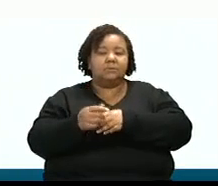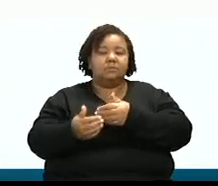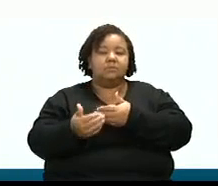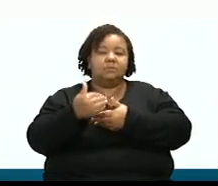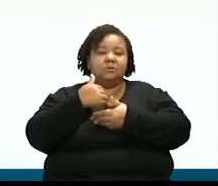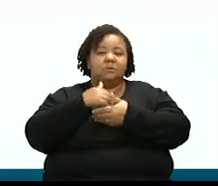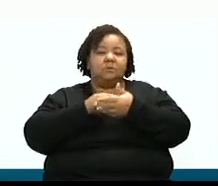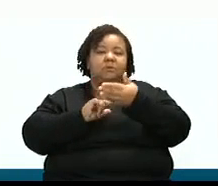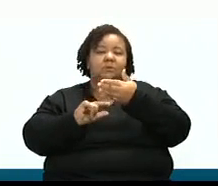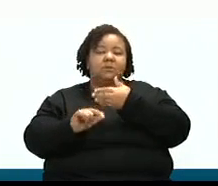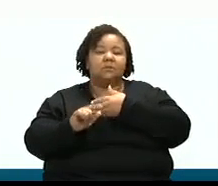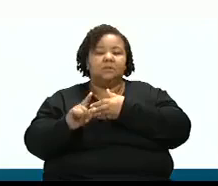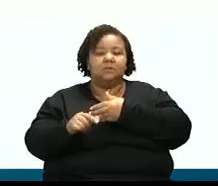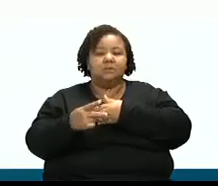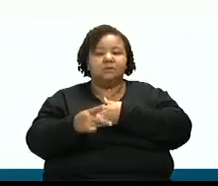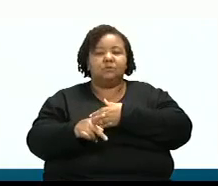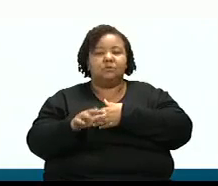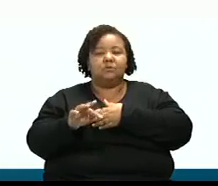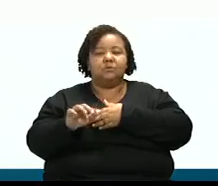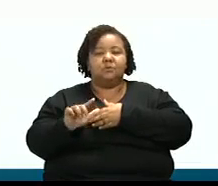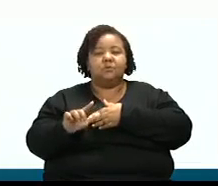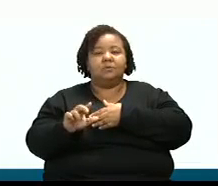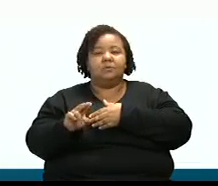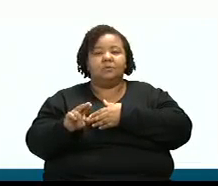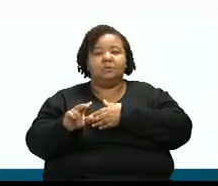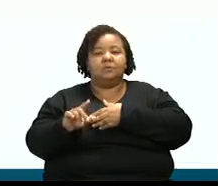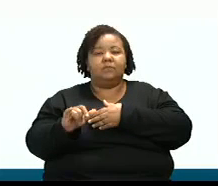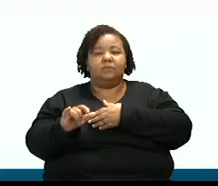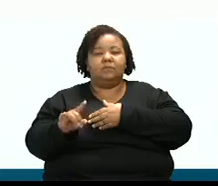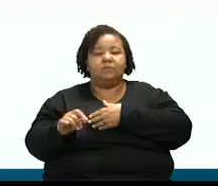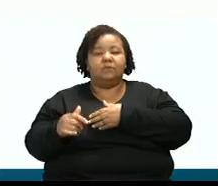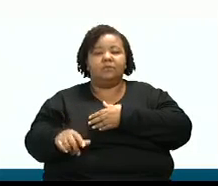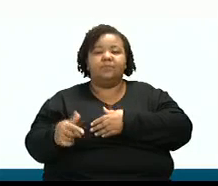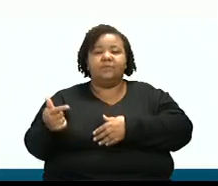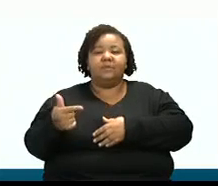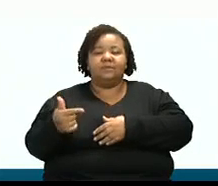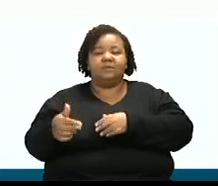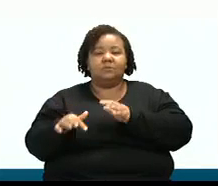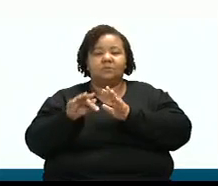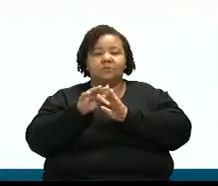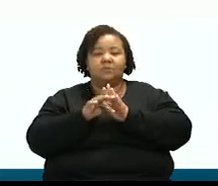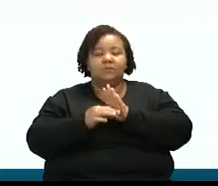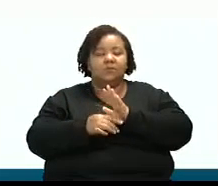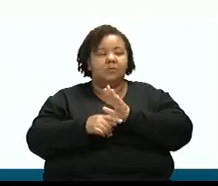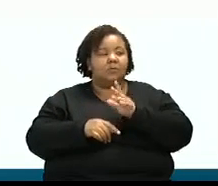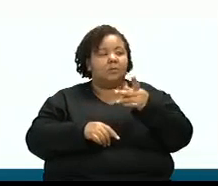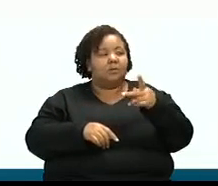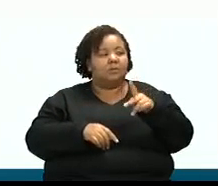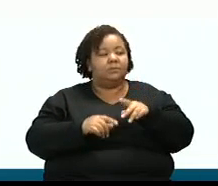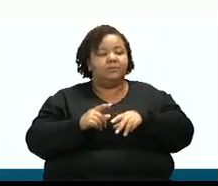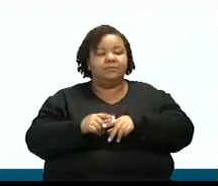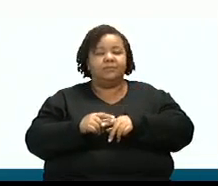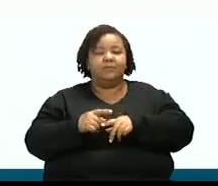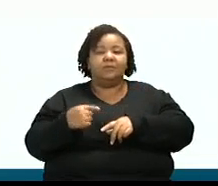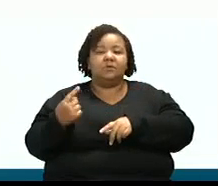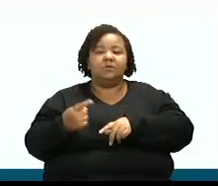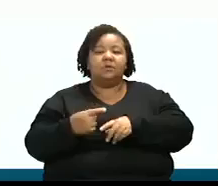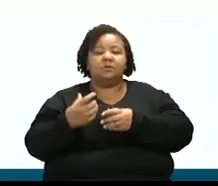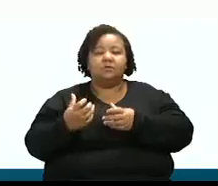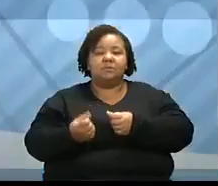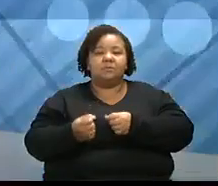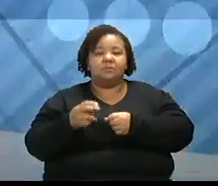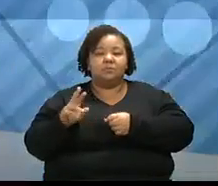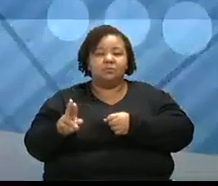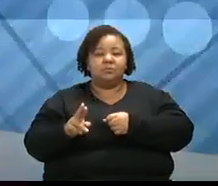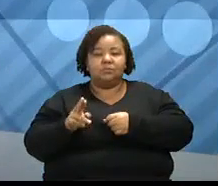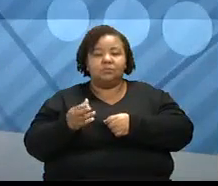e saída de um determinado fluido. E é essa segunda forma, a forma normal ou fluxo divergência, que nós vamos